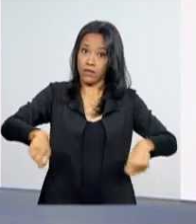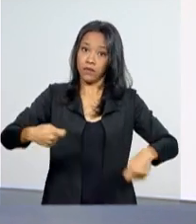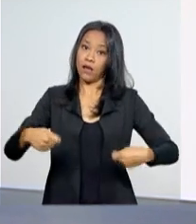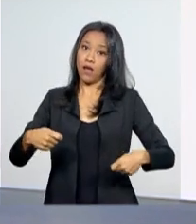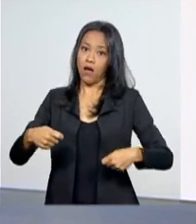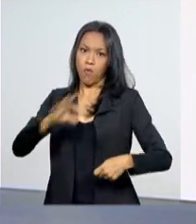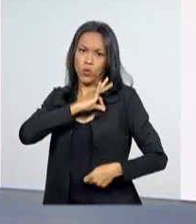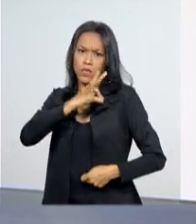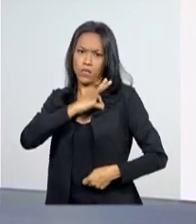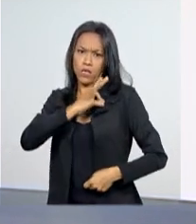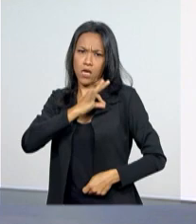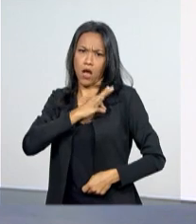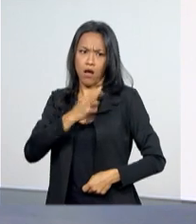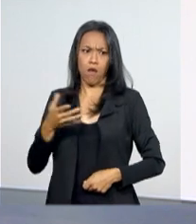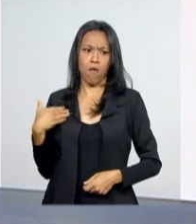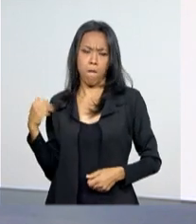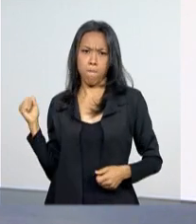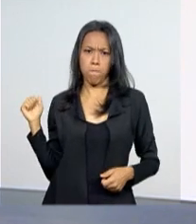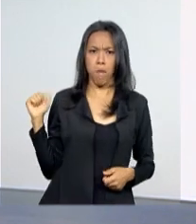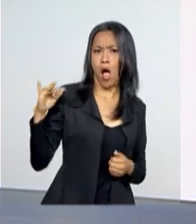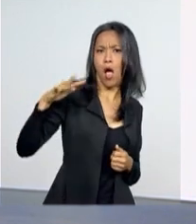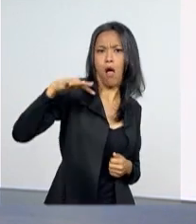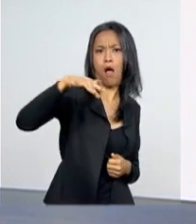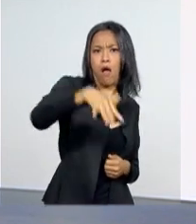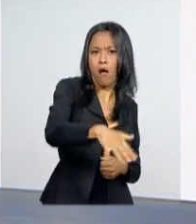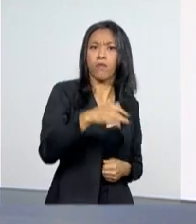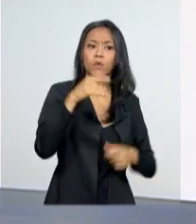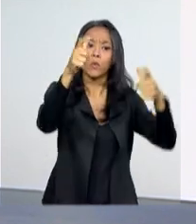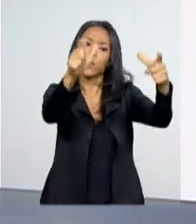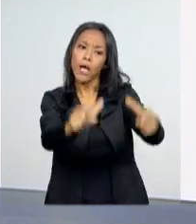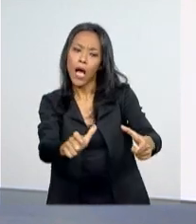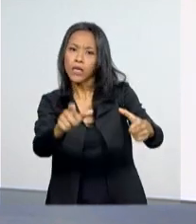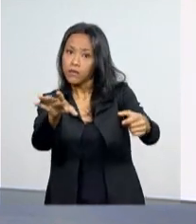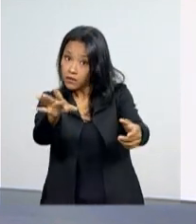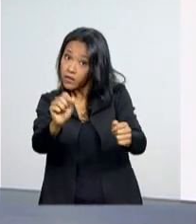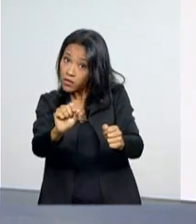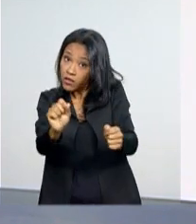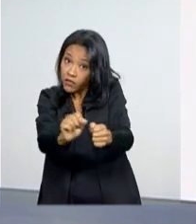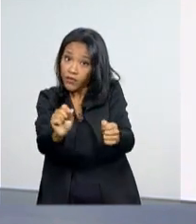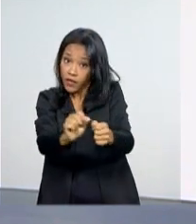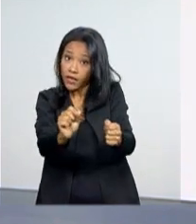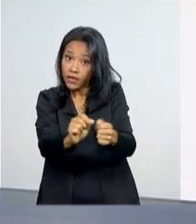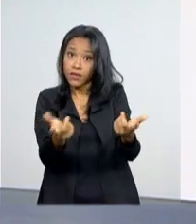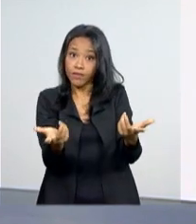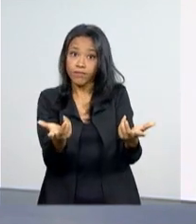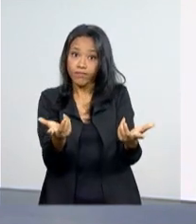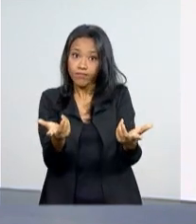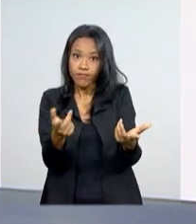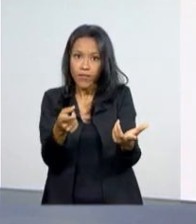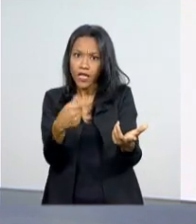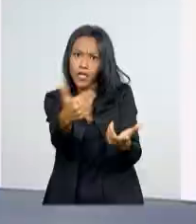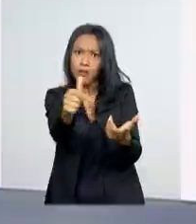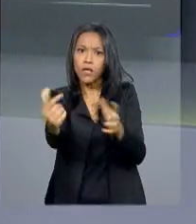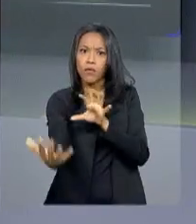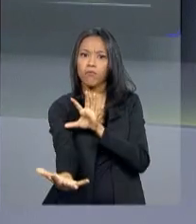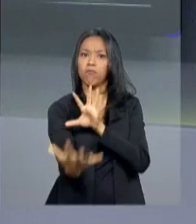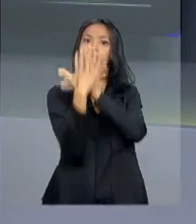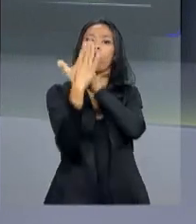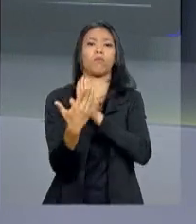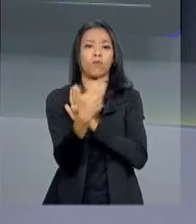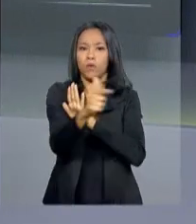operação policial de maior vulto em uma comunidade, por exemplo, que ela seja feita com tal maioria de meios que o confronto não se produza.